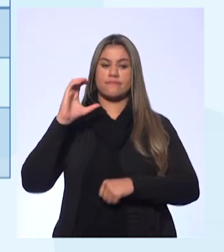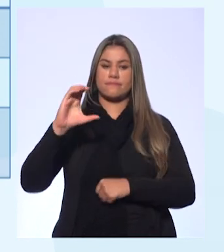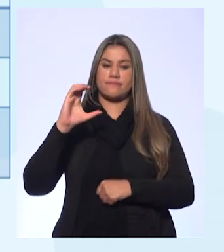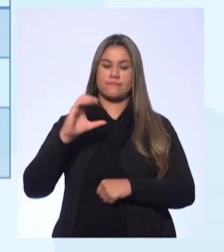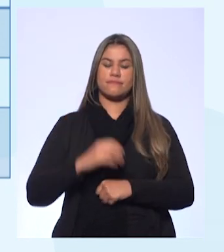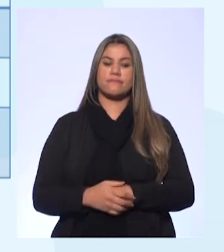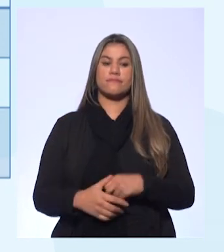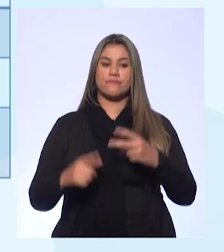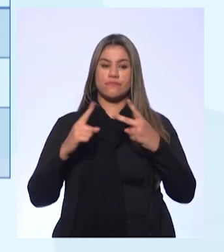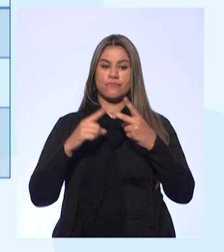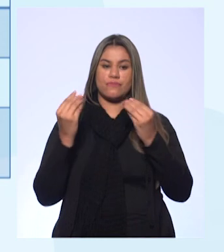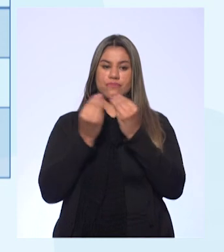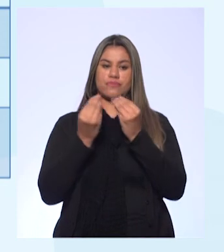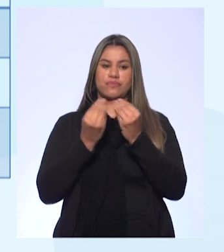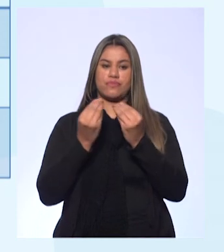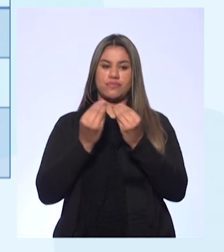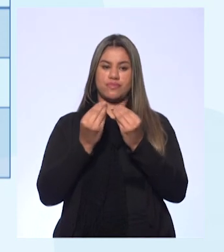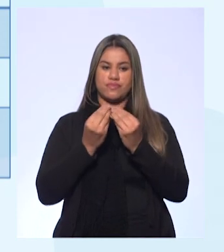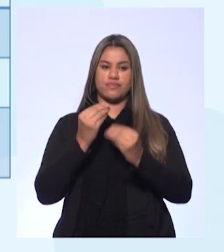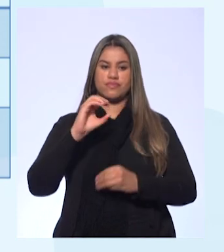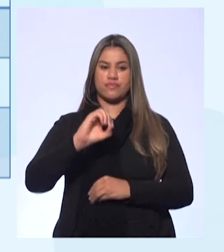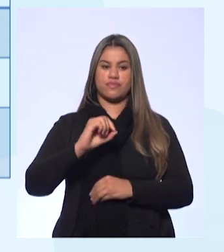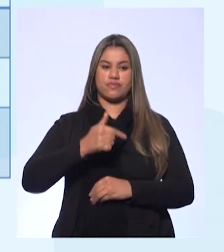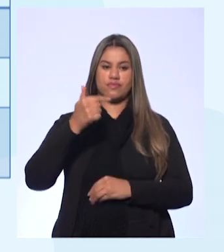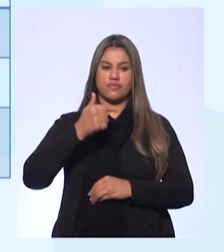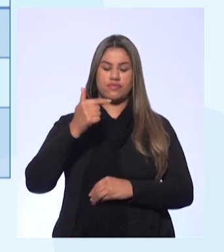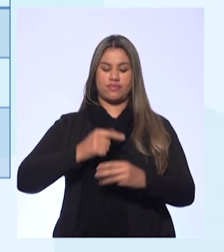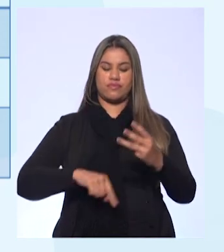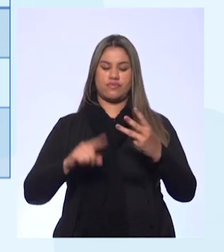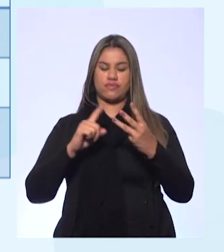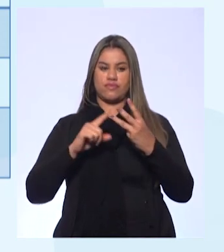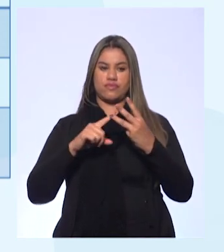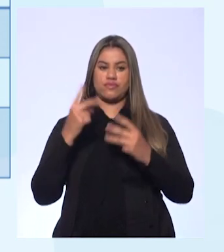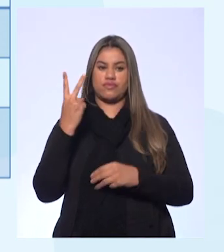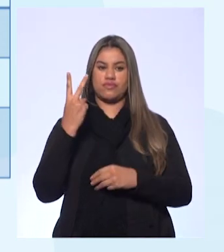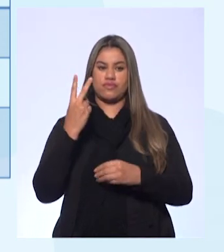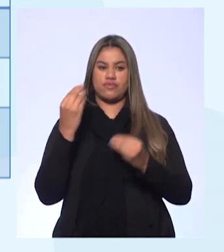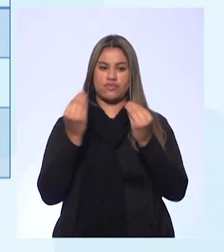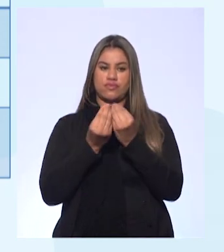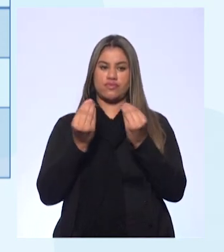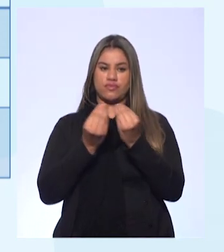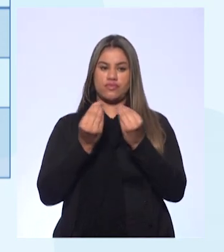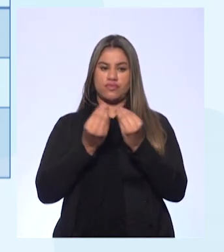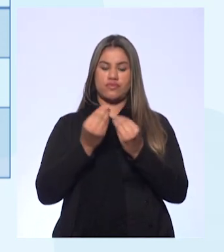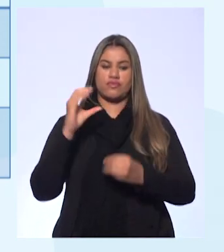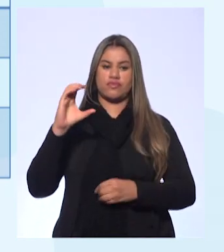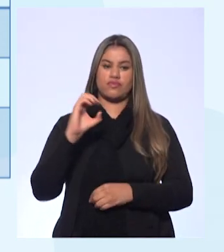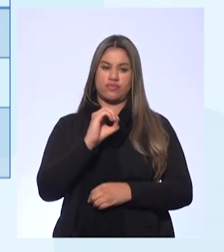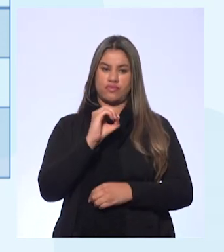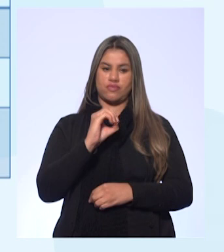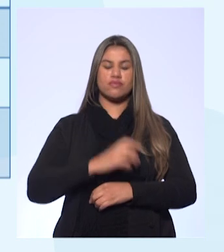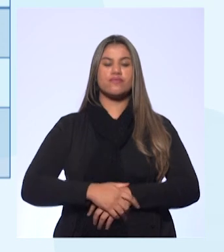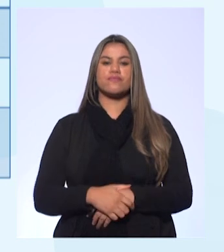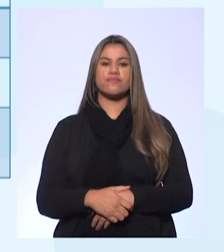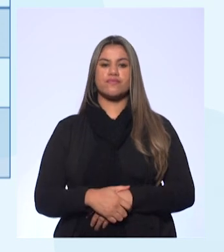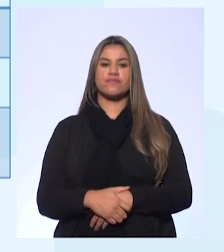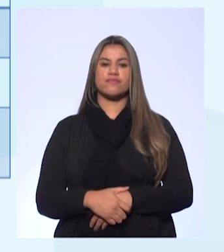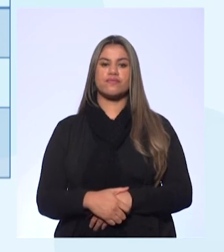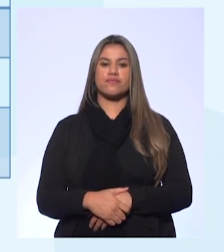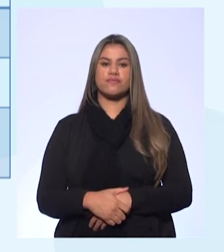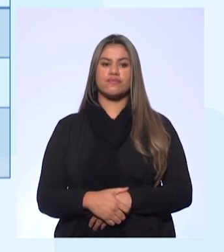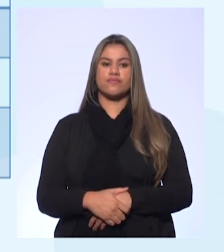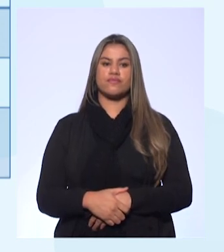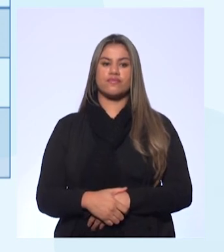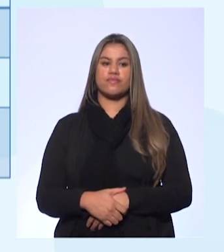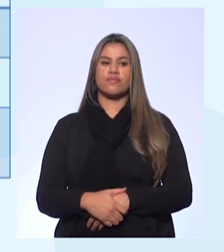uma molécula do gás oxigênio e tenho 2 moléculas do gás monóxido de carbono. O